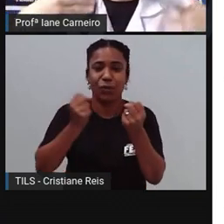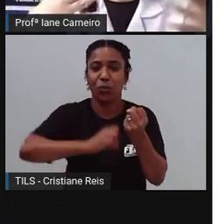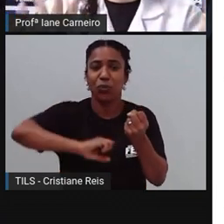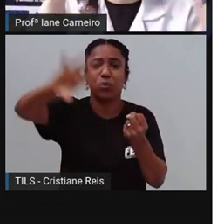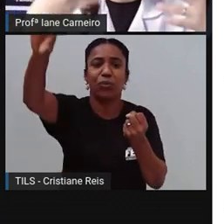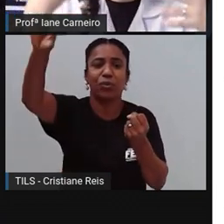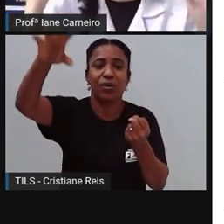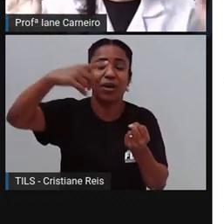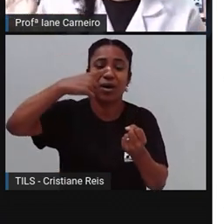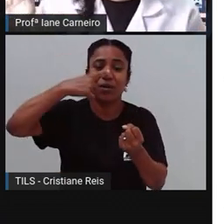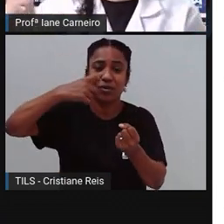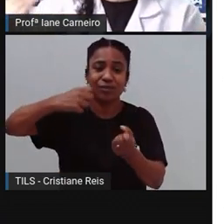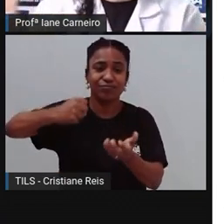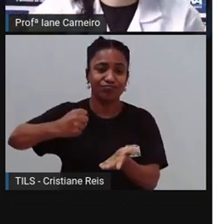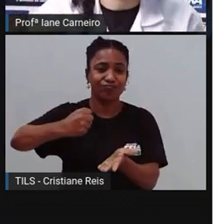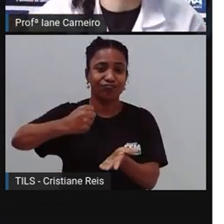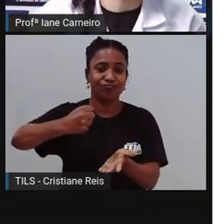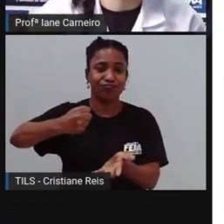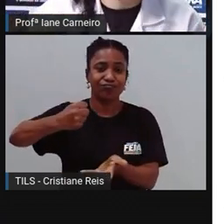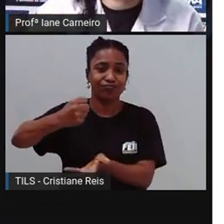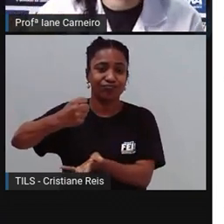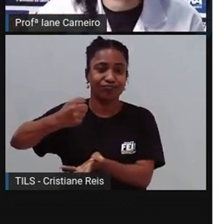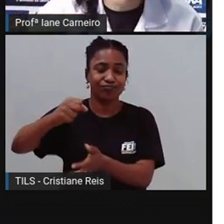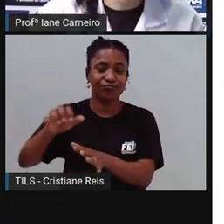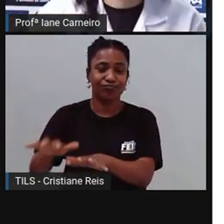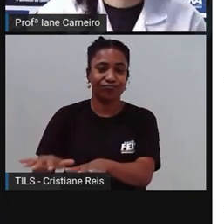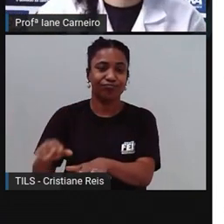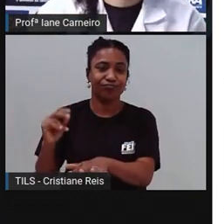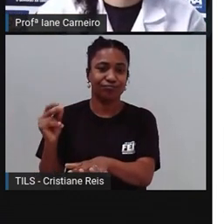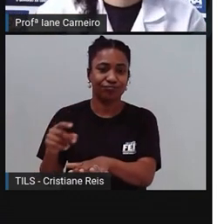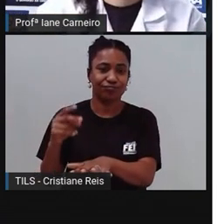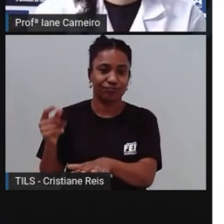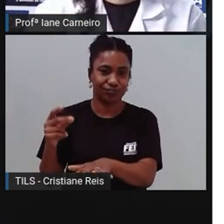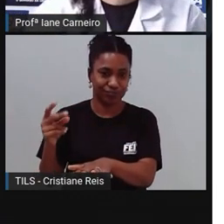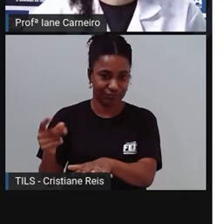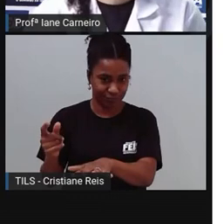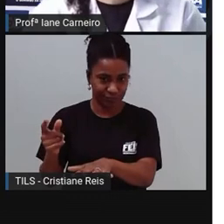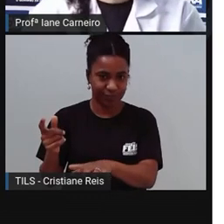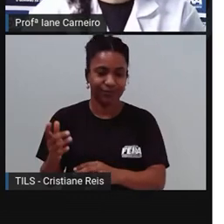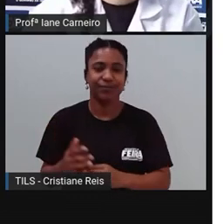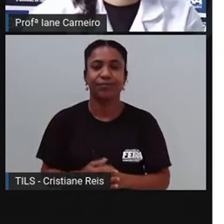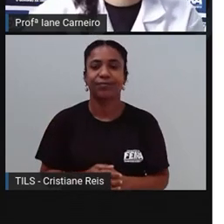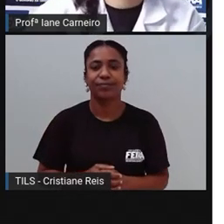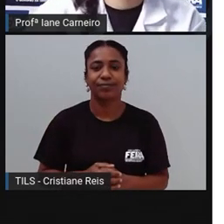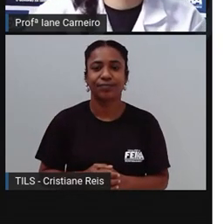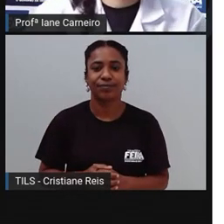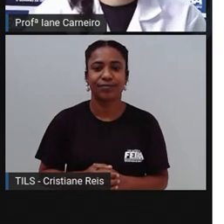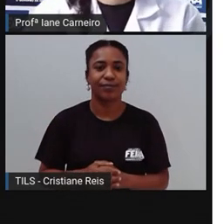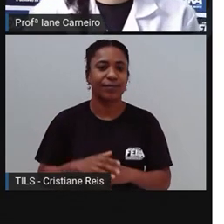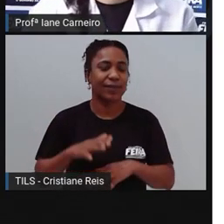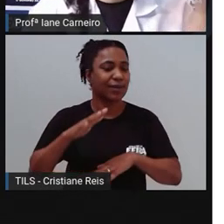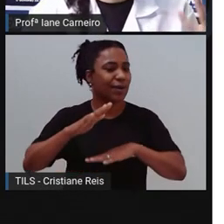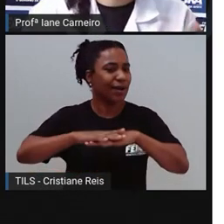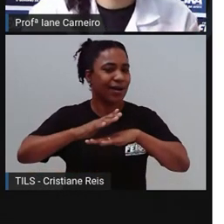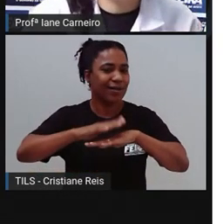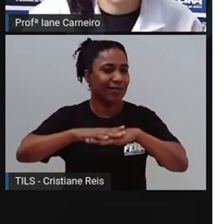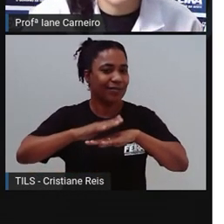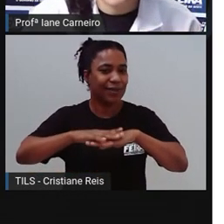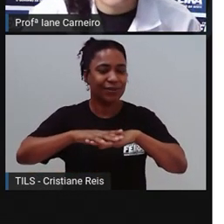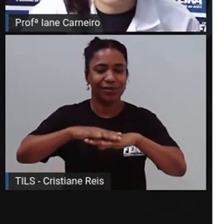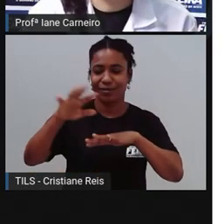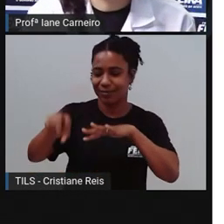rua. Meu material vai ficar lá na rua, não vai ser levado, tá certo? E aí, quem é que faz, Pro, a coleta